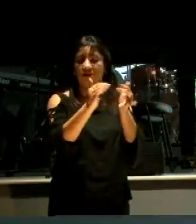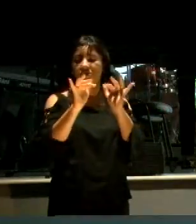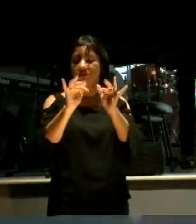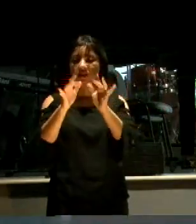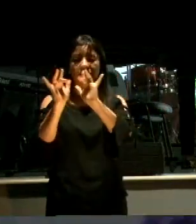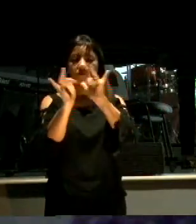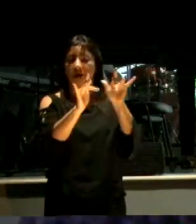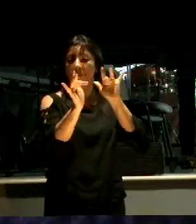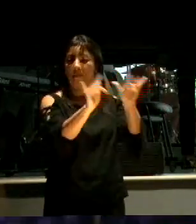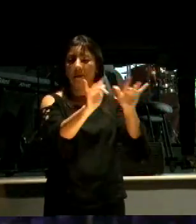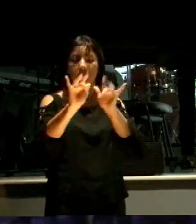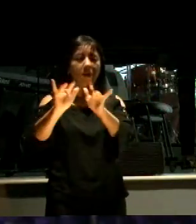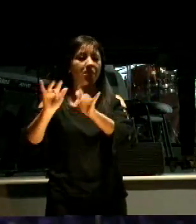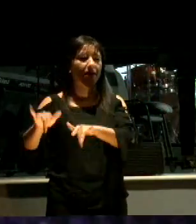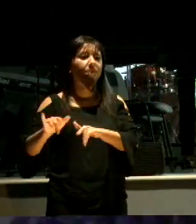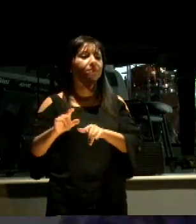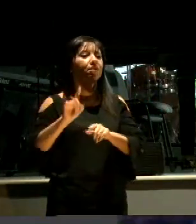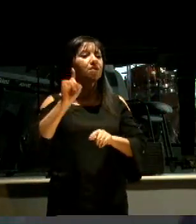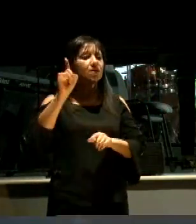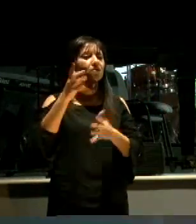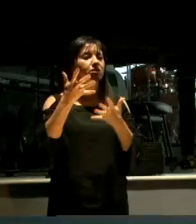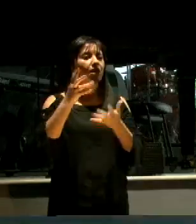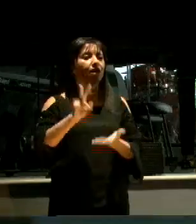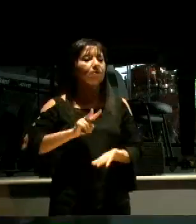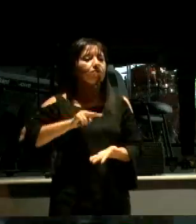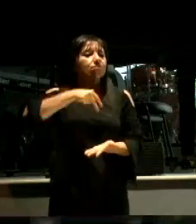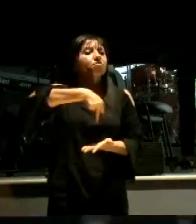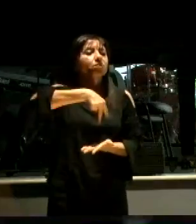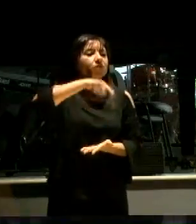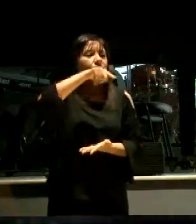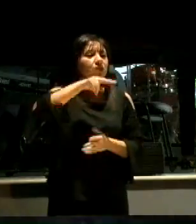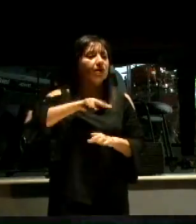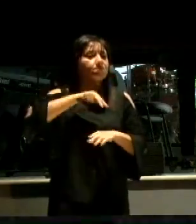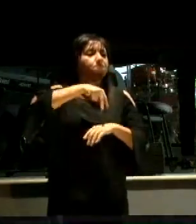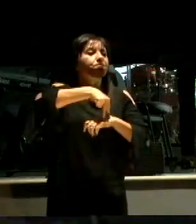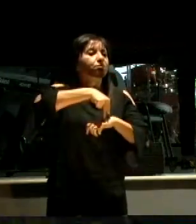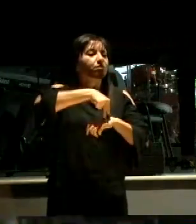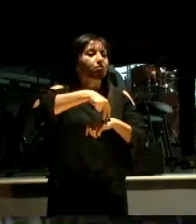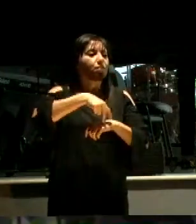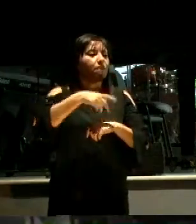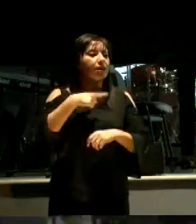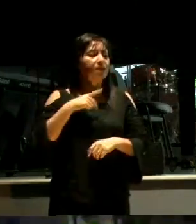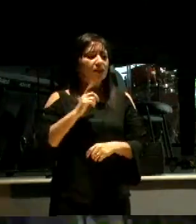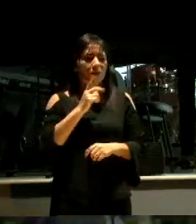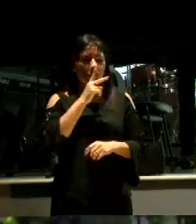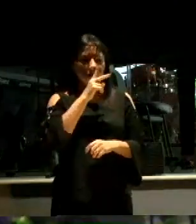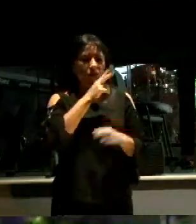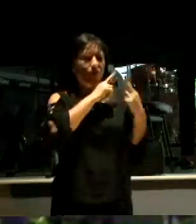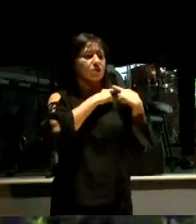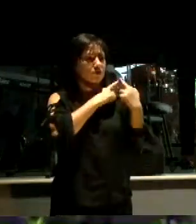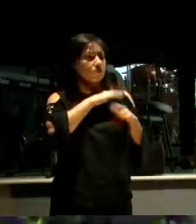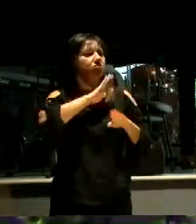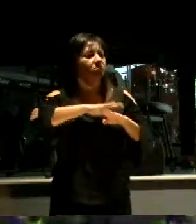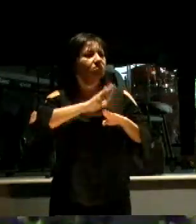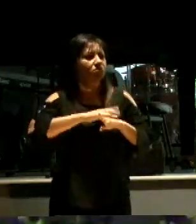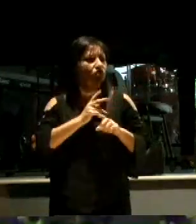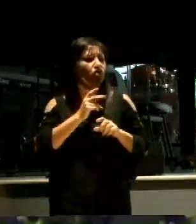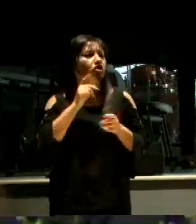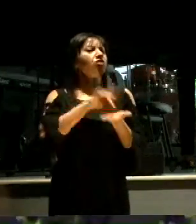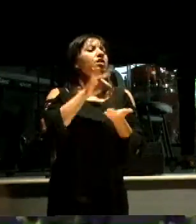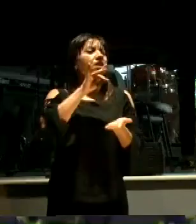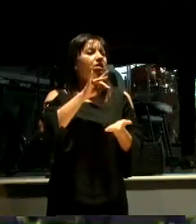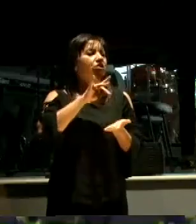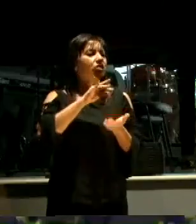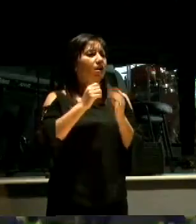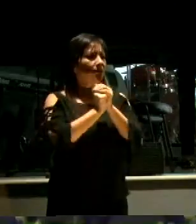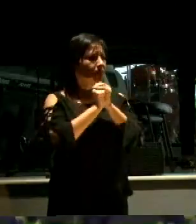Deus quer levantar você para ser o último que fica até apagar a luz. Amém, igreja? Então levante a